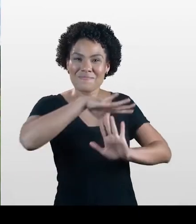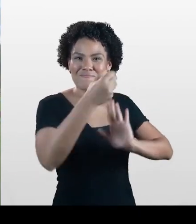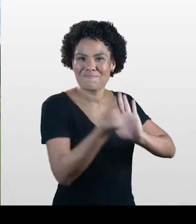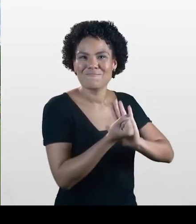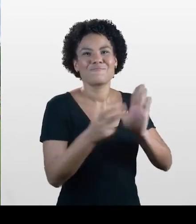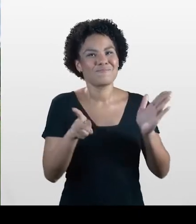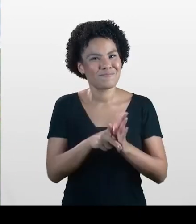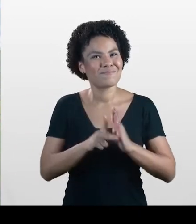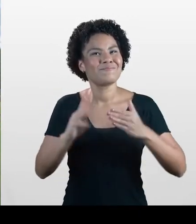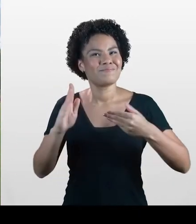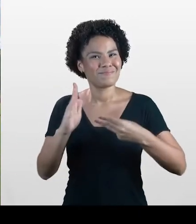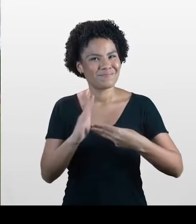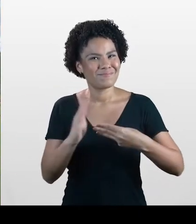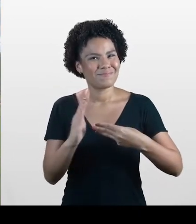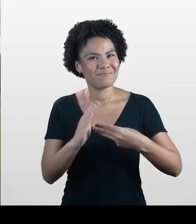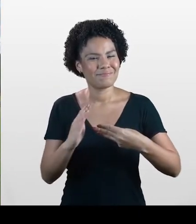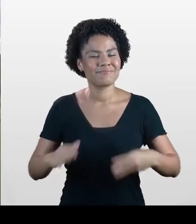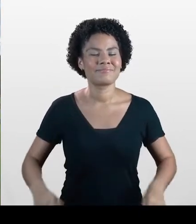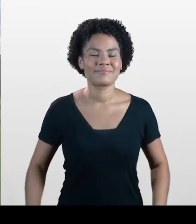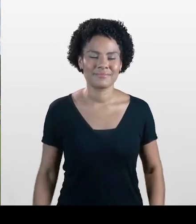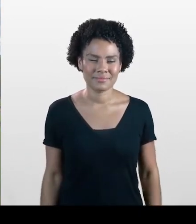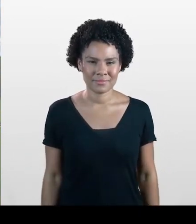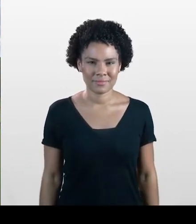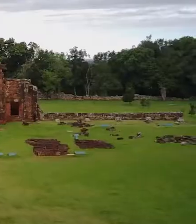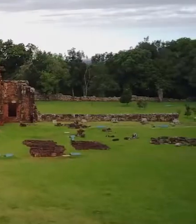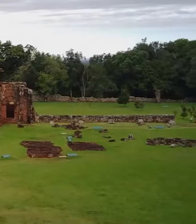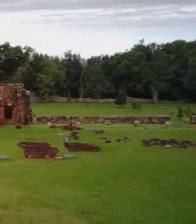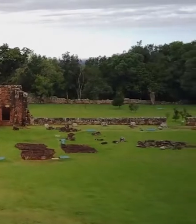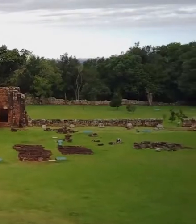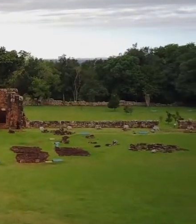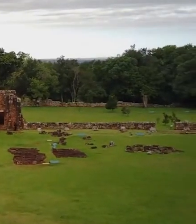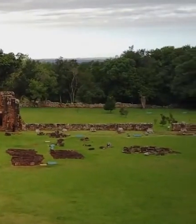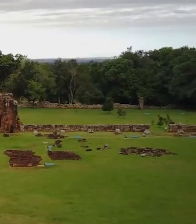fazem parte do patrimônio histórico da Unesco. Então,